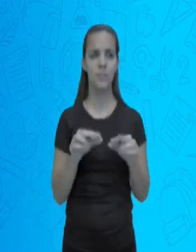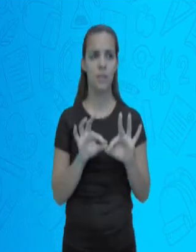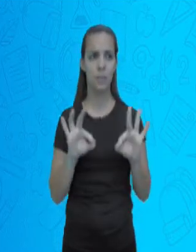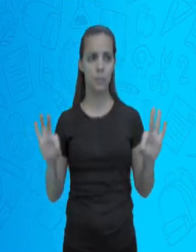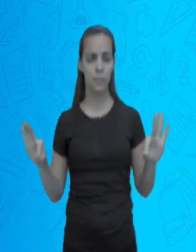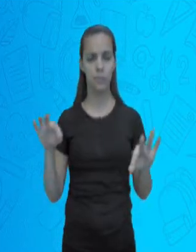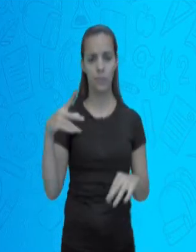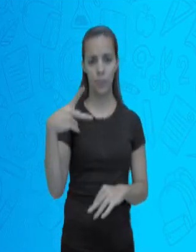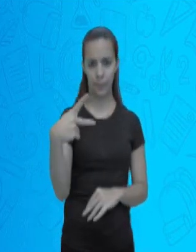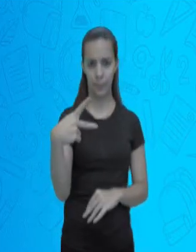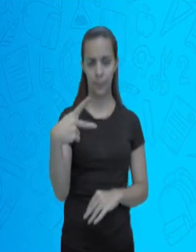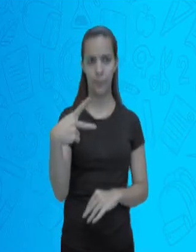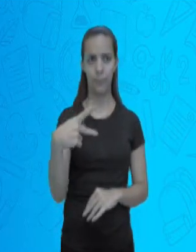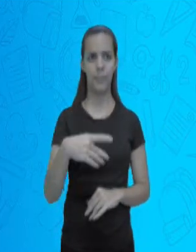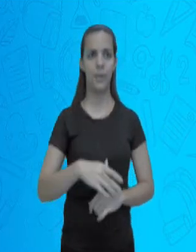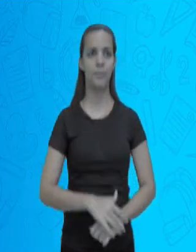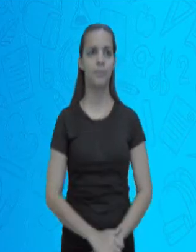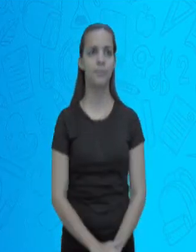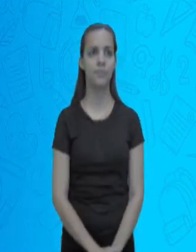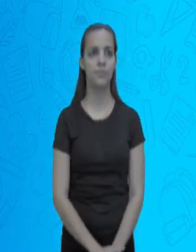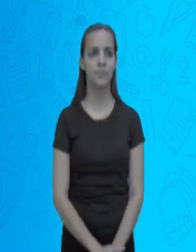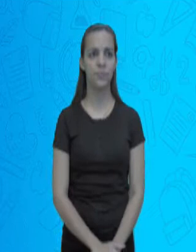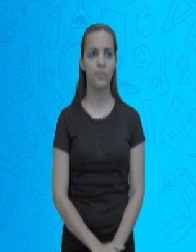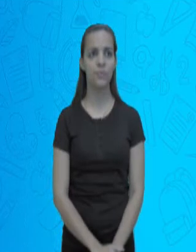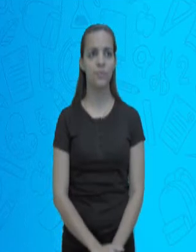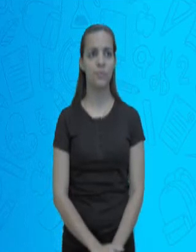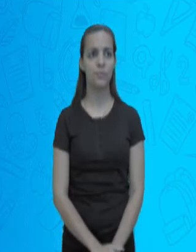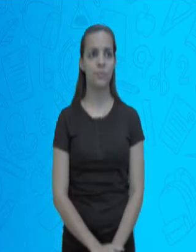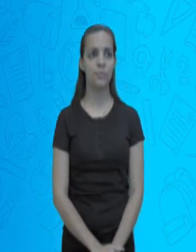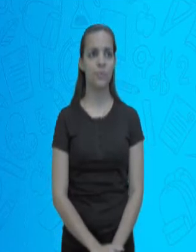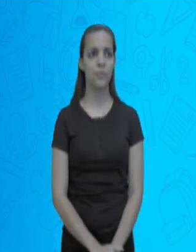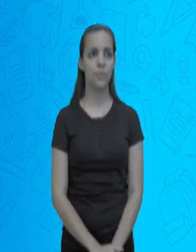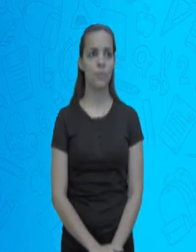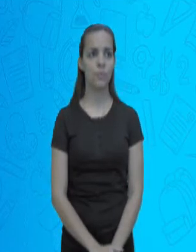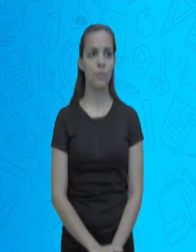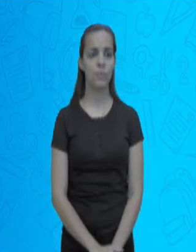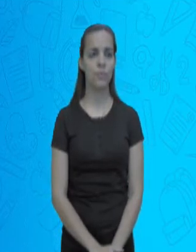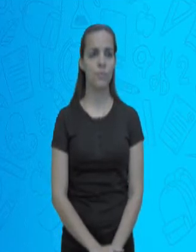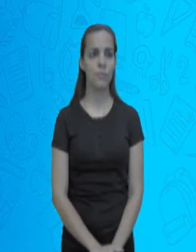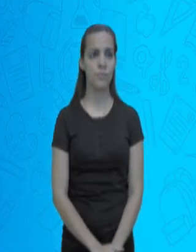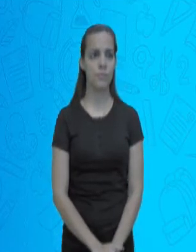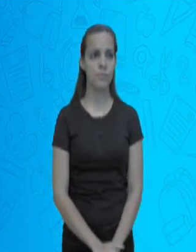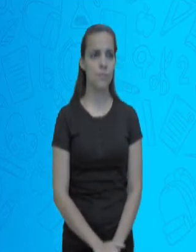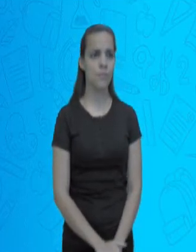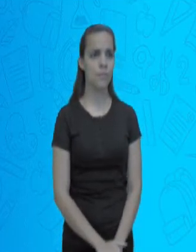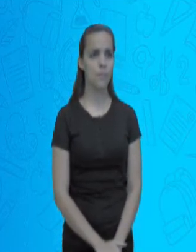reta perpendicular à reta R.